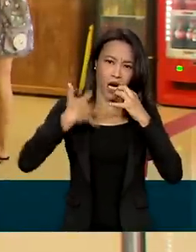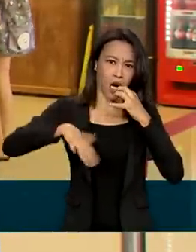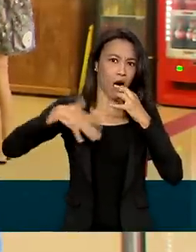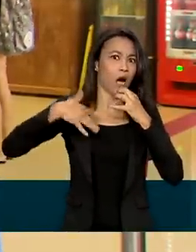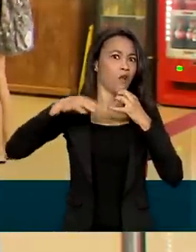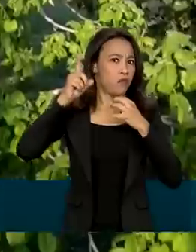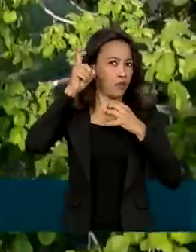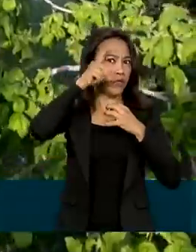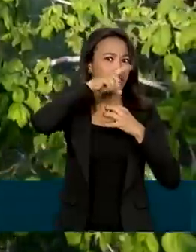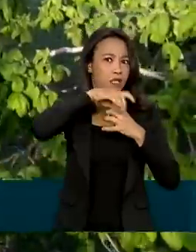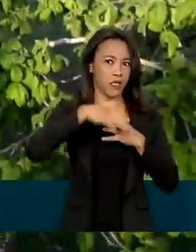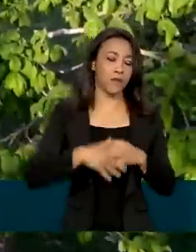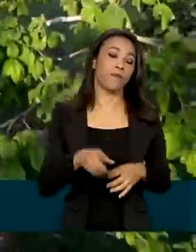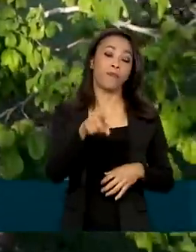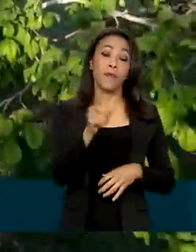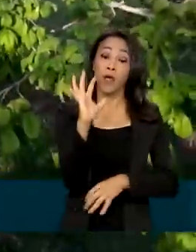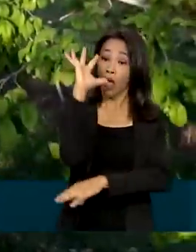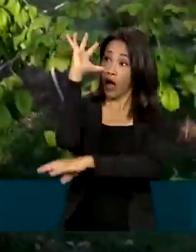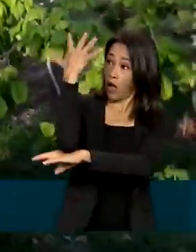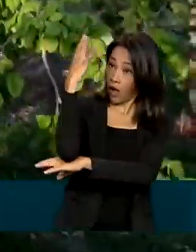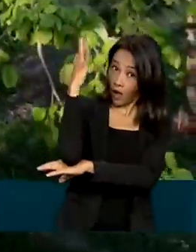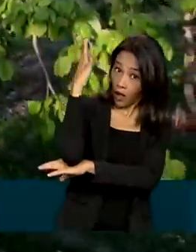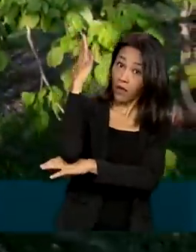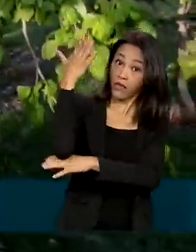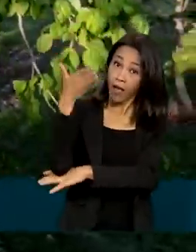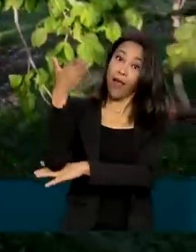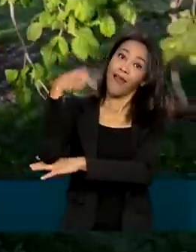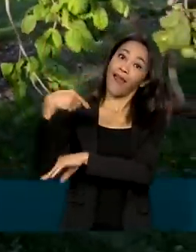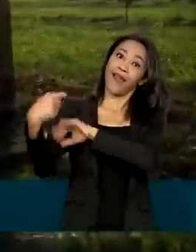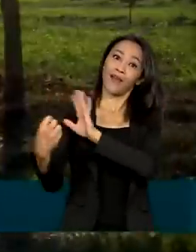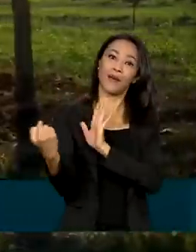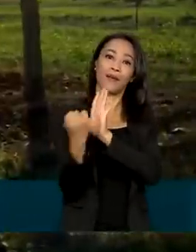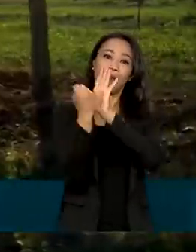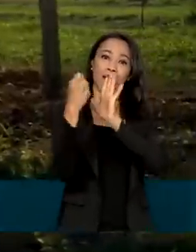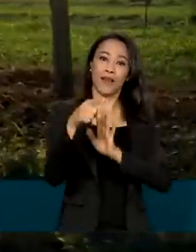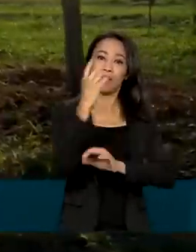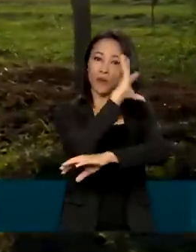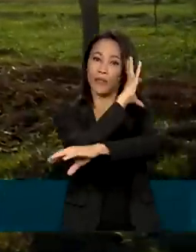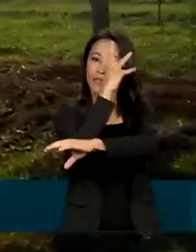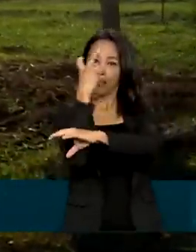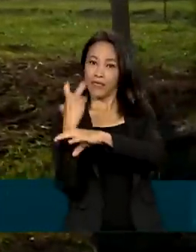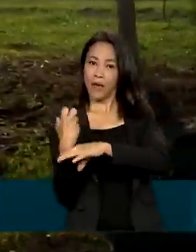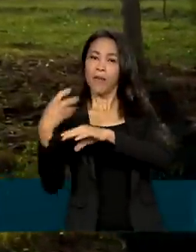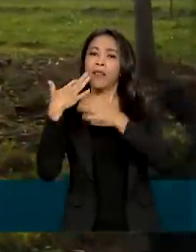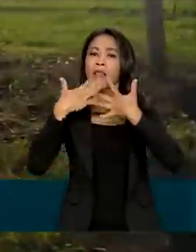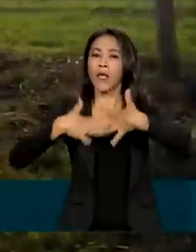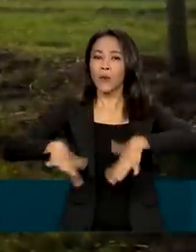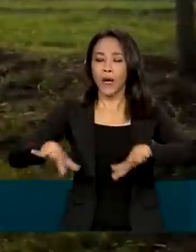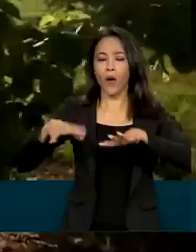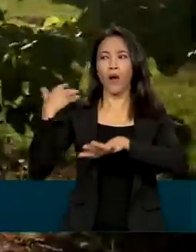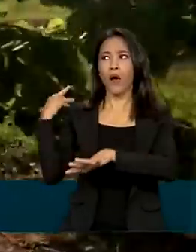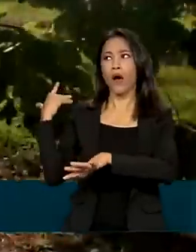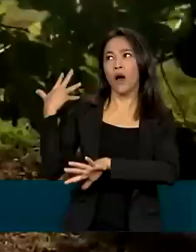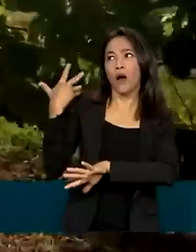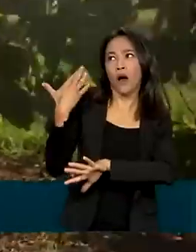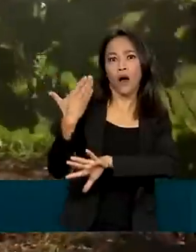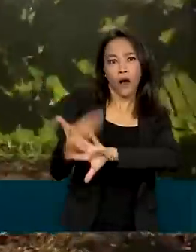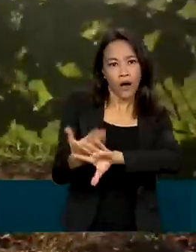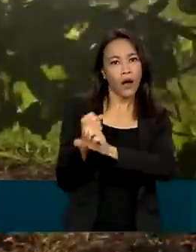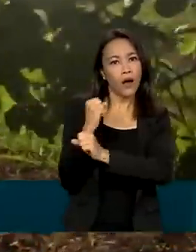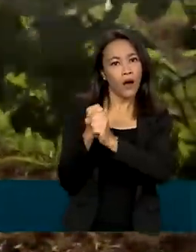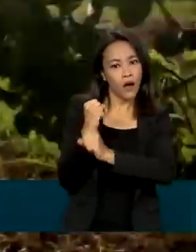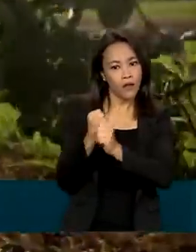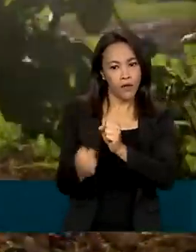foi bem bem complicado o Pequizeiro é um dos símbolos do Cerrado árvore Nativa que ao longo dos anos vem sendo